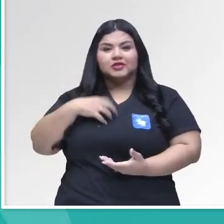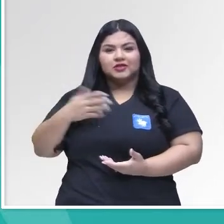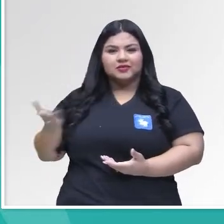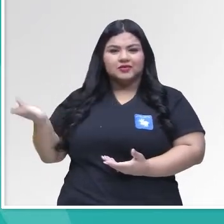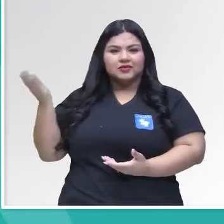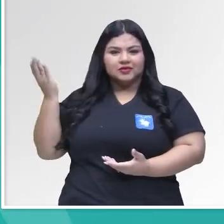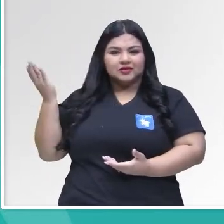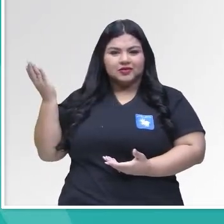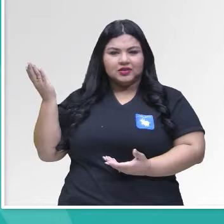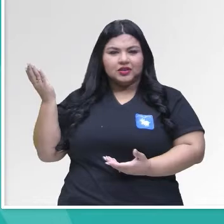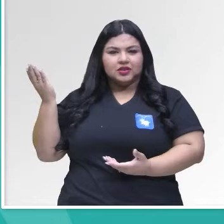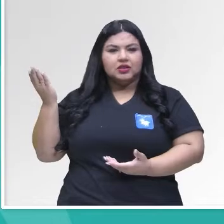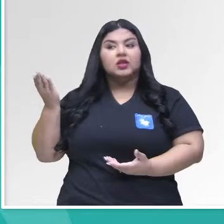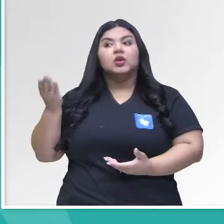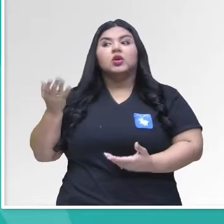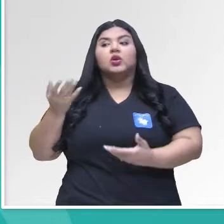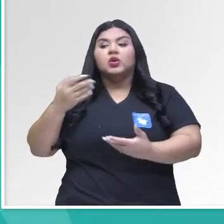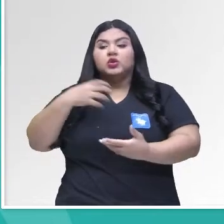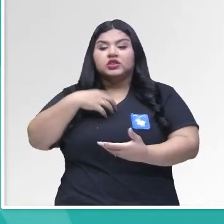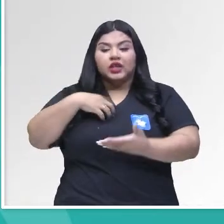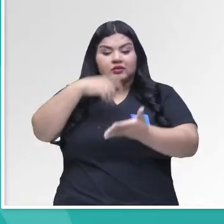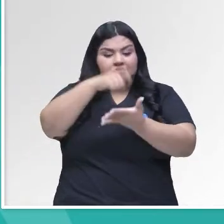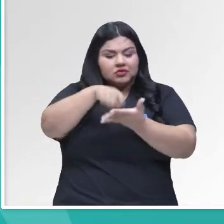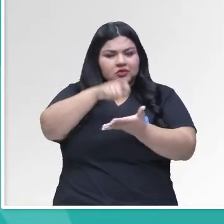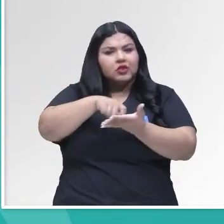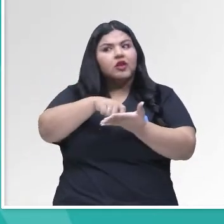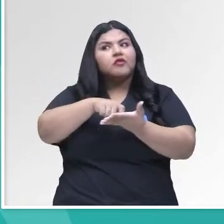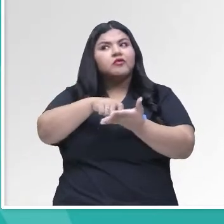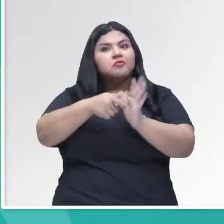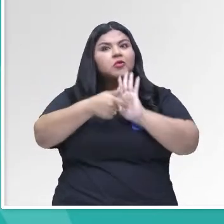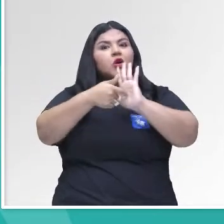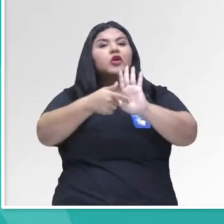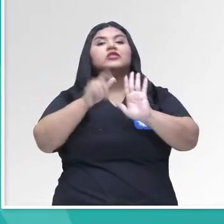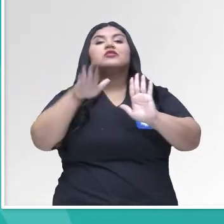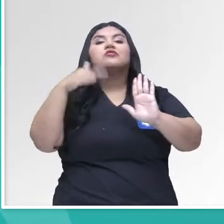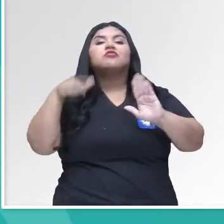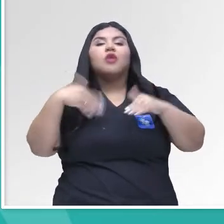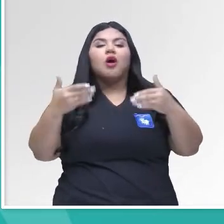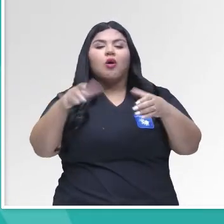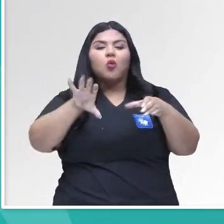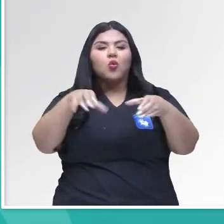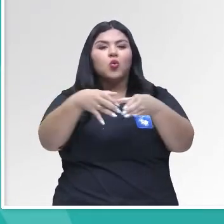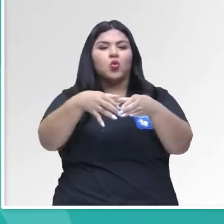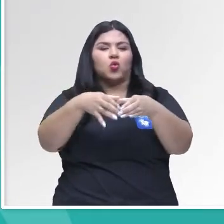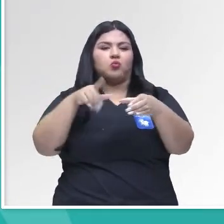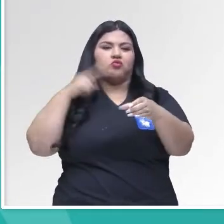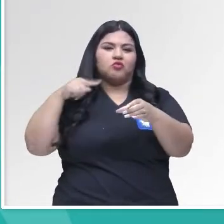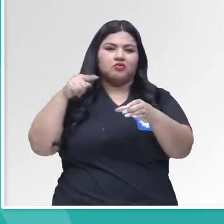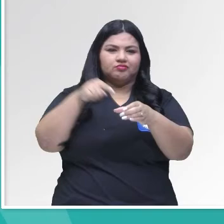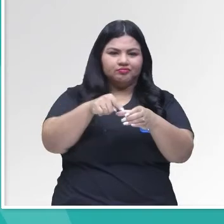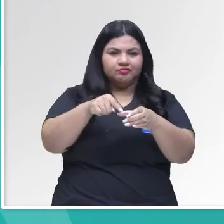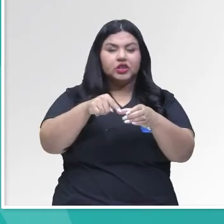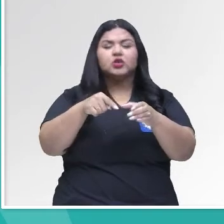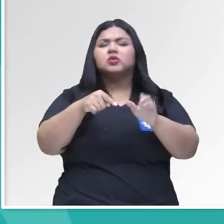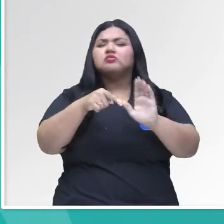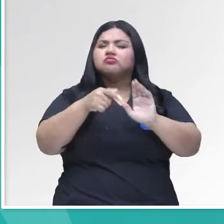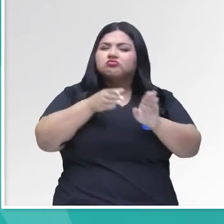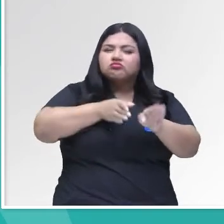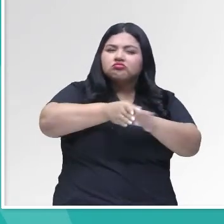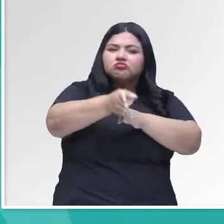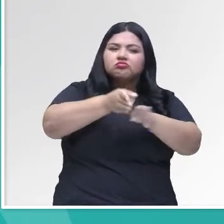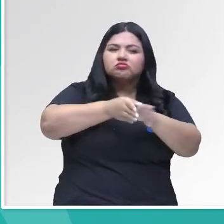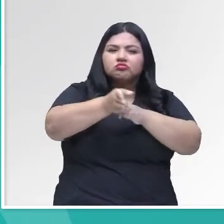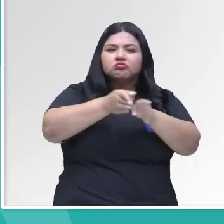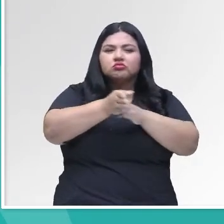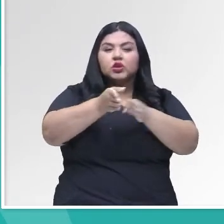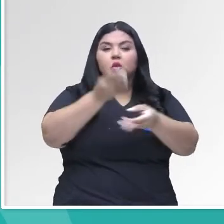eu produzo me diz o meu público-alvo. Eu estou orientando como se produz, não é isso? E, ao mesmo tempo, também